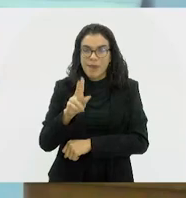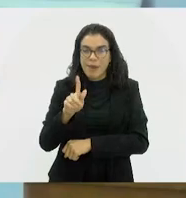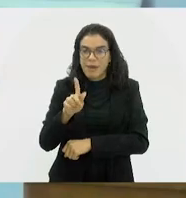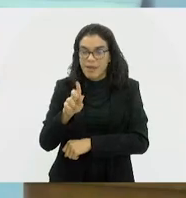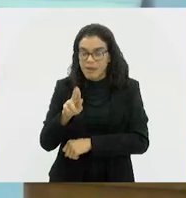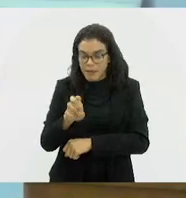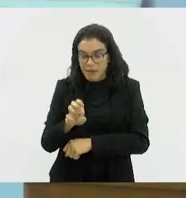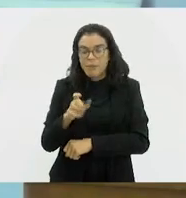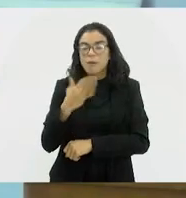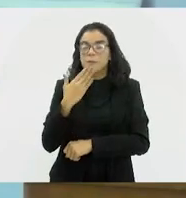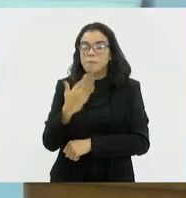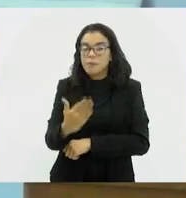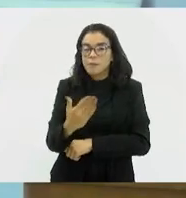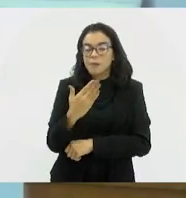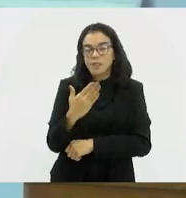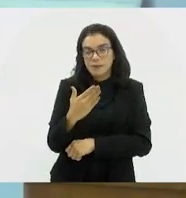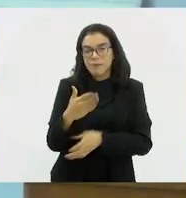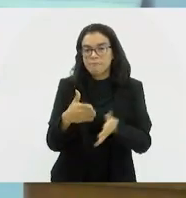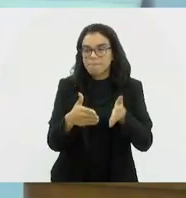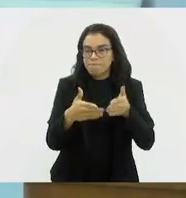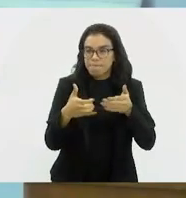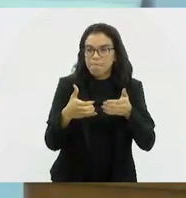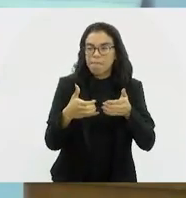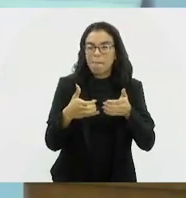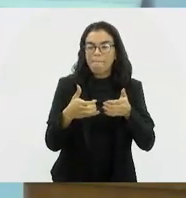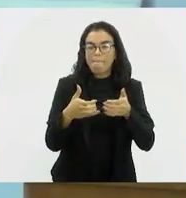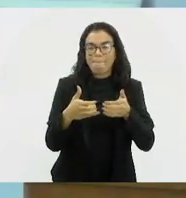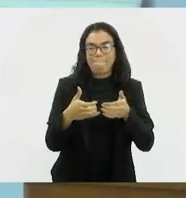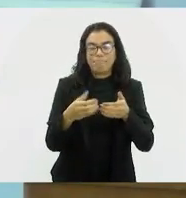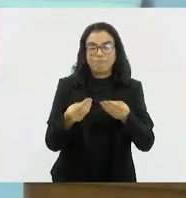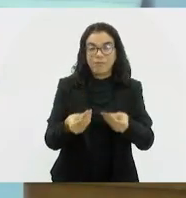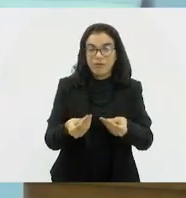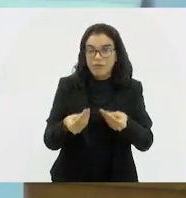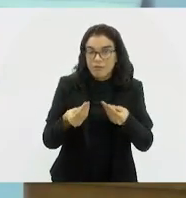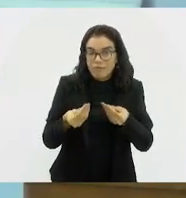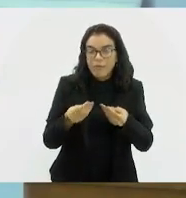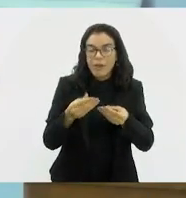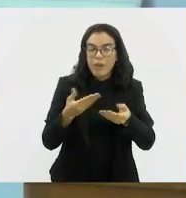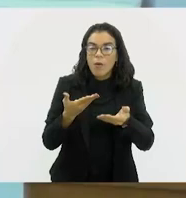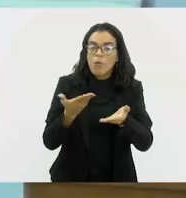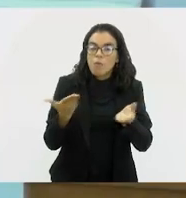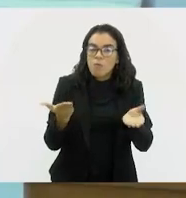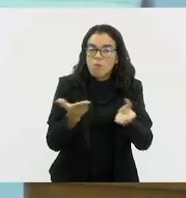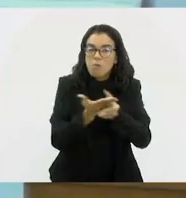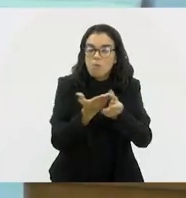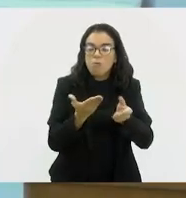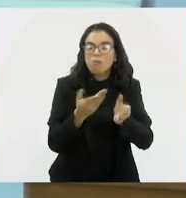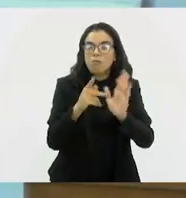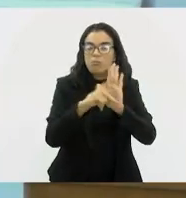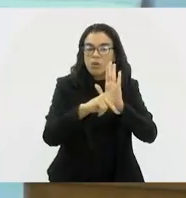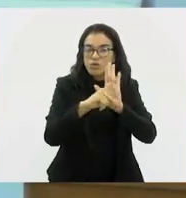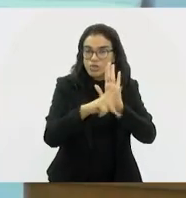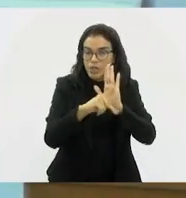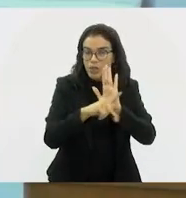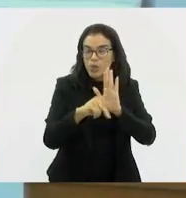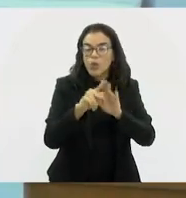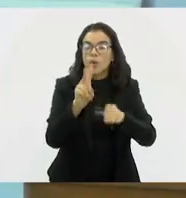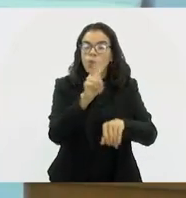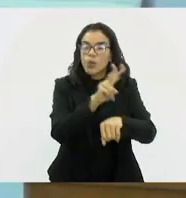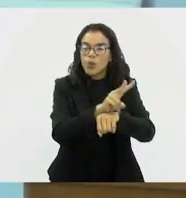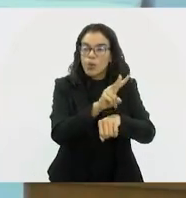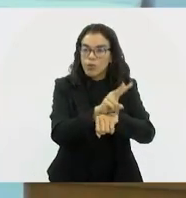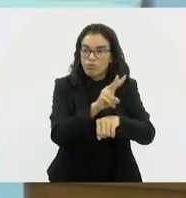pedido, uma solicitação, para que fosse dada entrada no projeto do Conselho Tutelar para o Idoso em